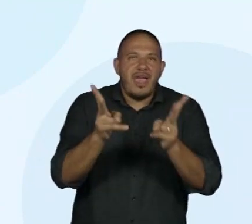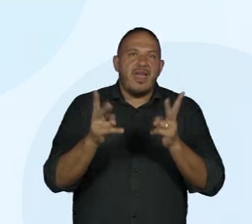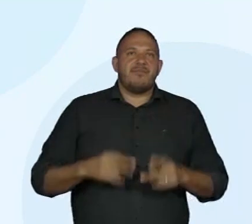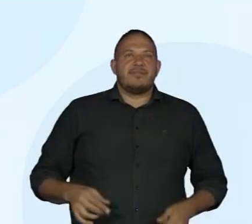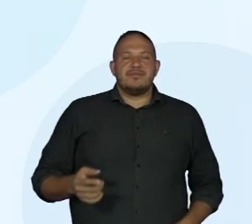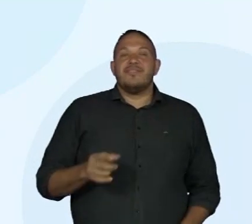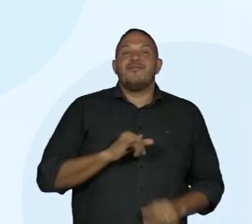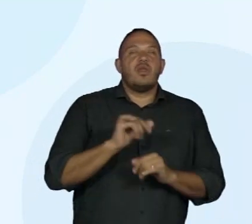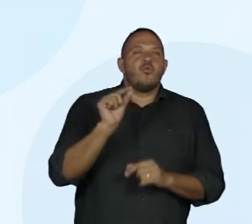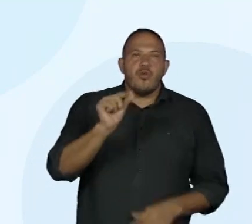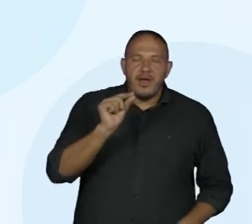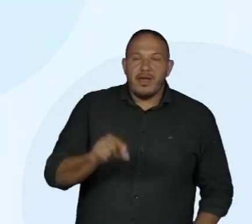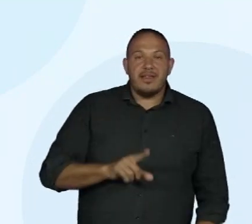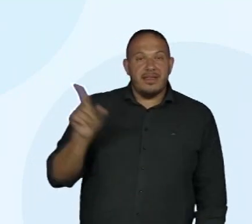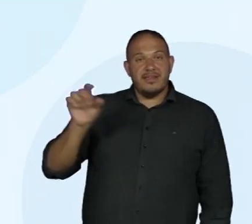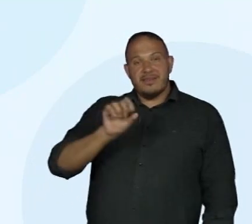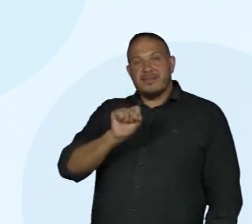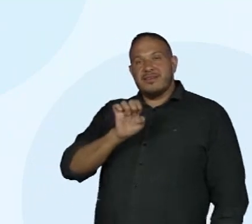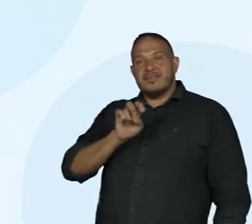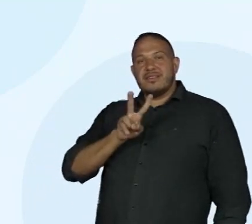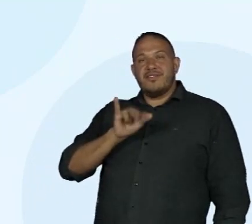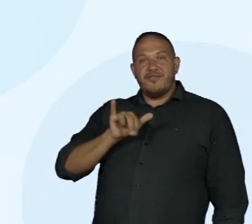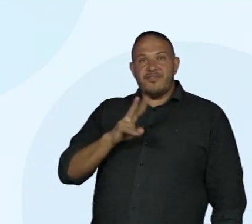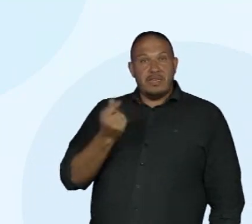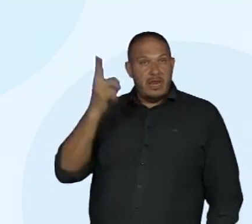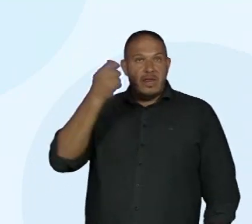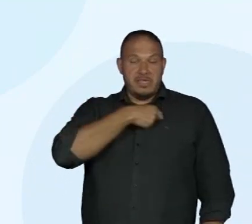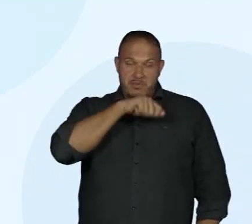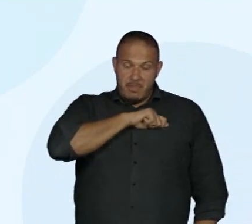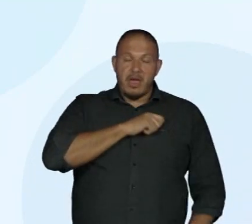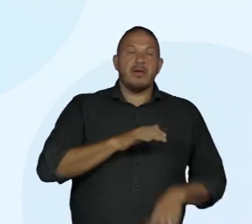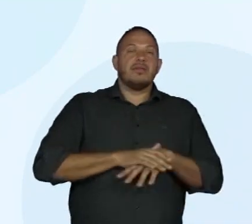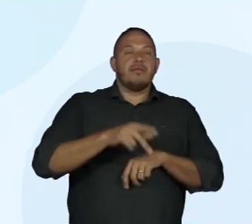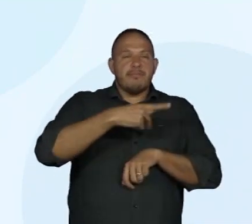diz assim: em Sevilha, na Espanha,